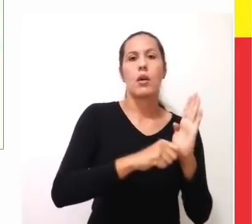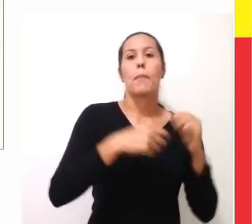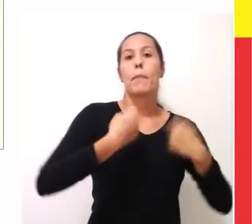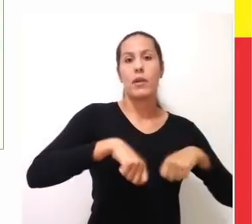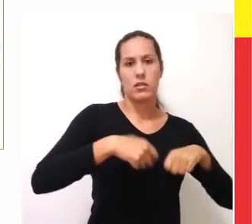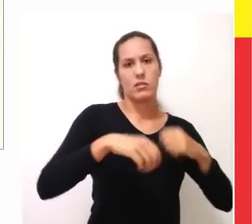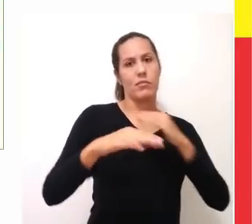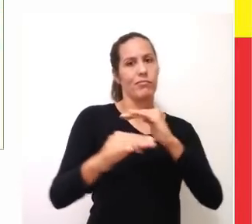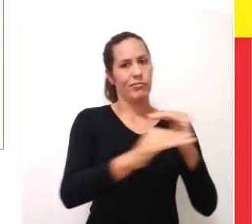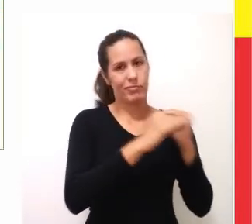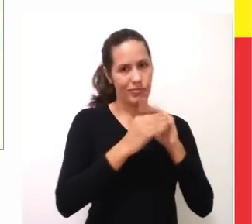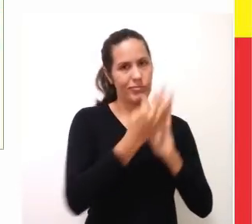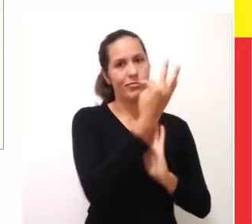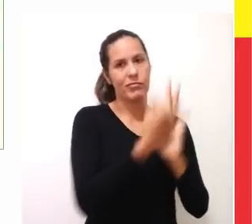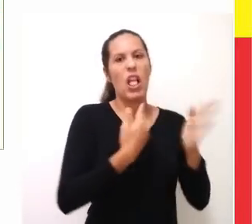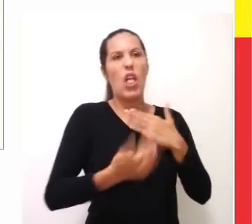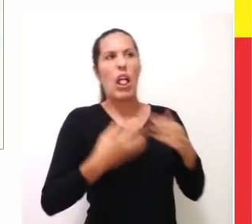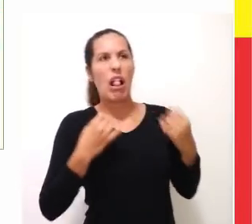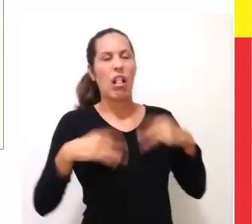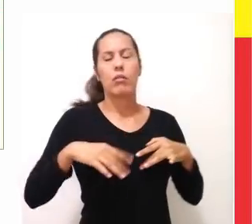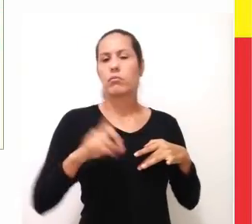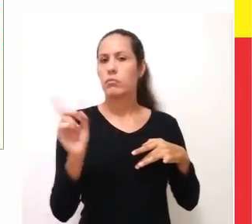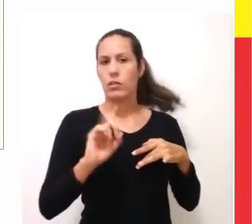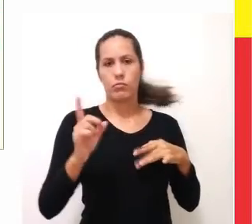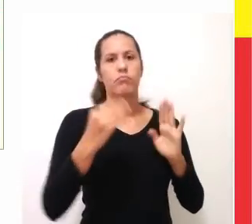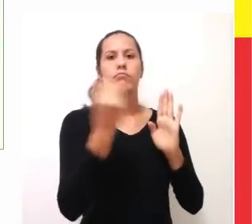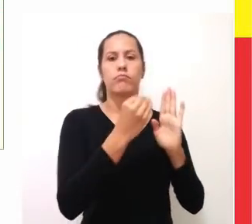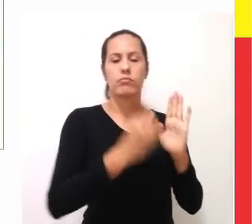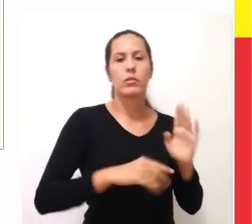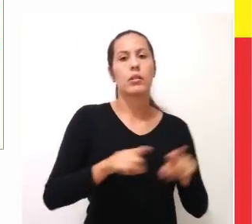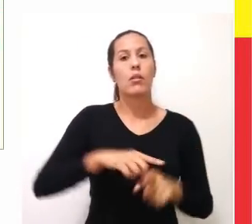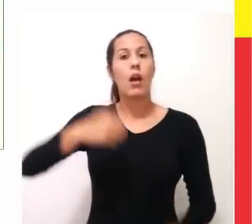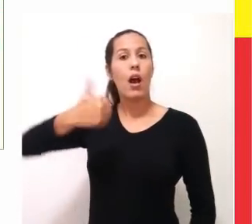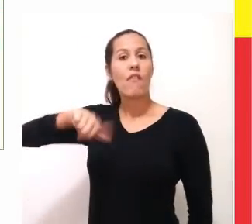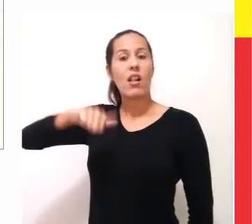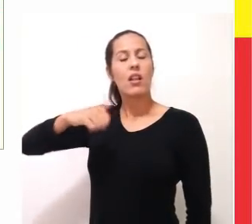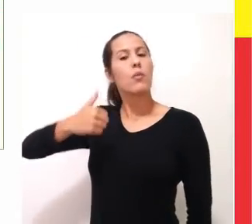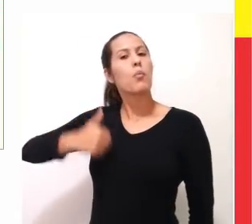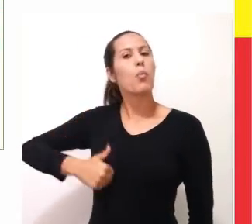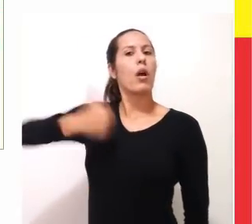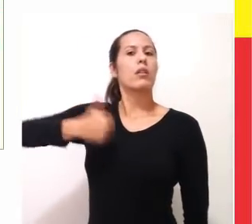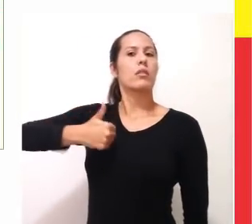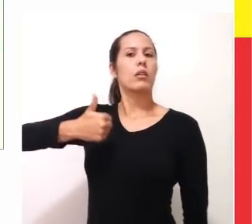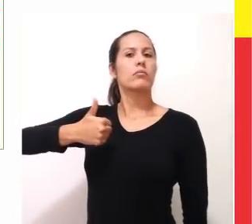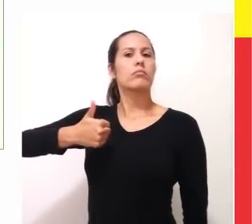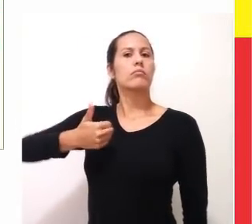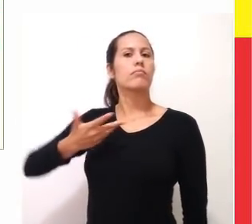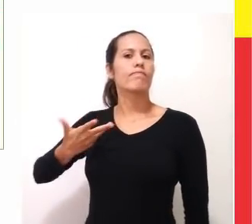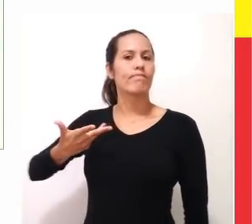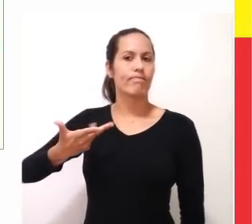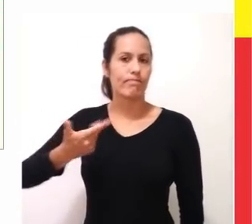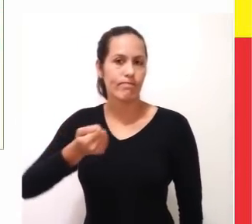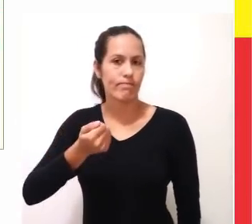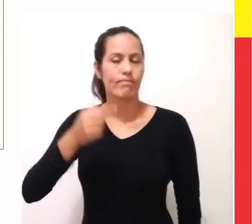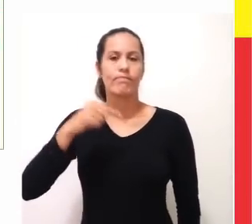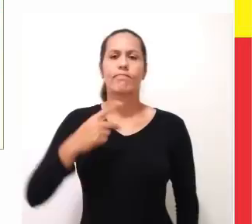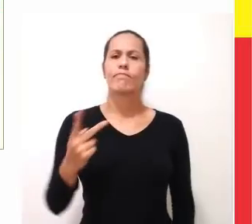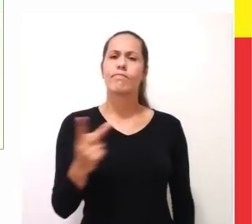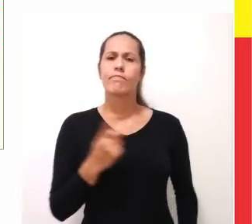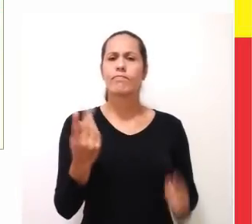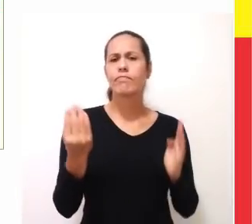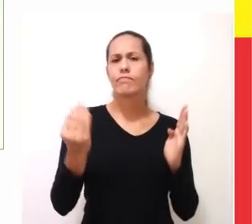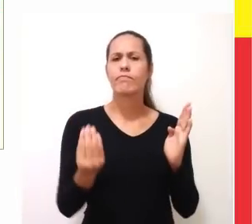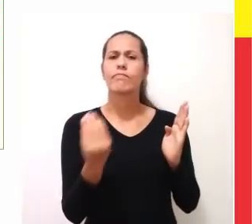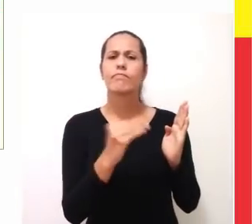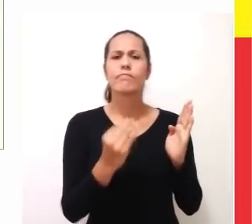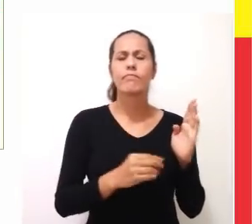não se pode escrever de qualquer forma, não. E a avaliação de qualidade, tem que ter qualidade. Para se adequar a